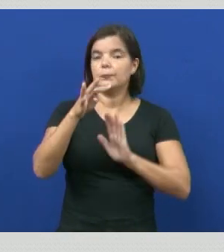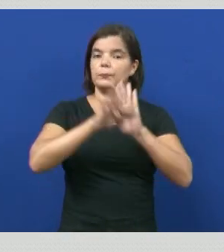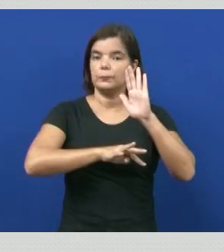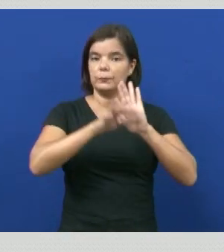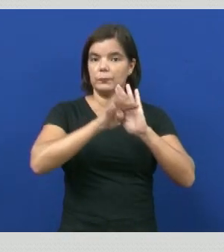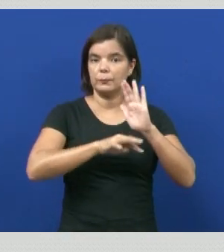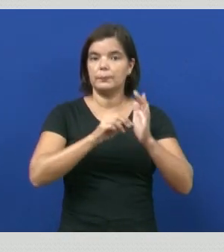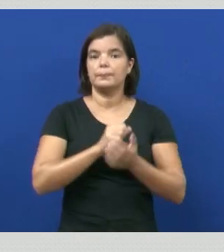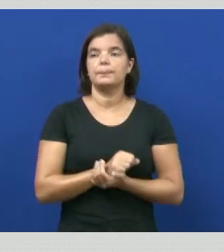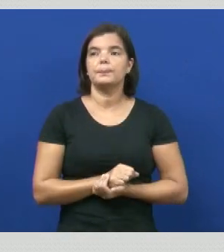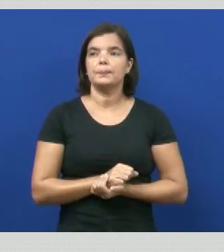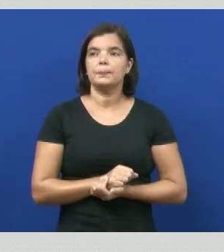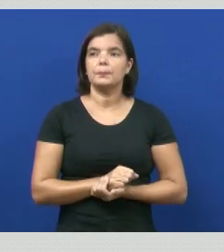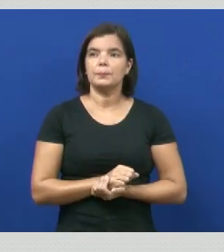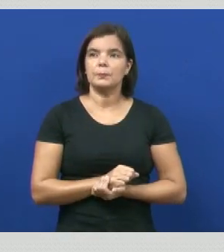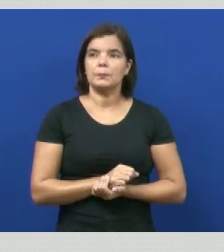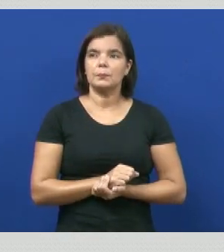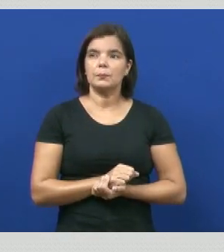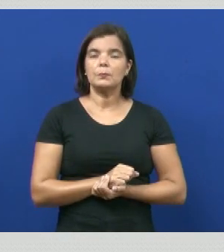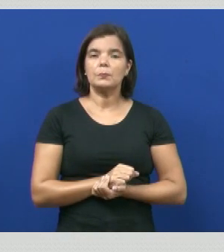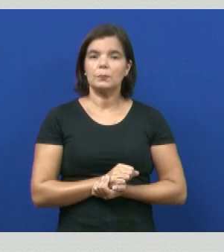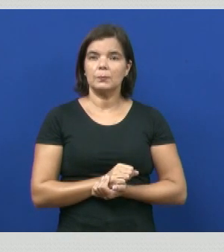texto.